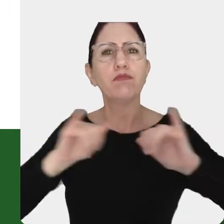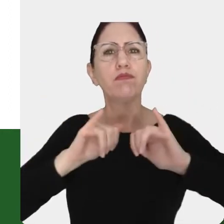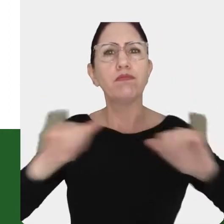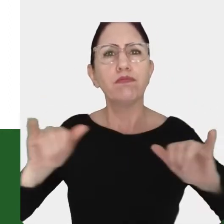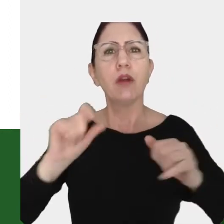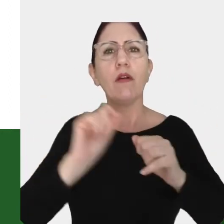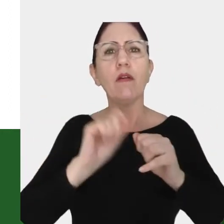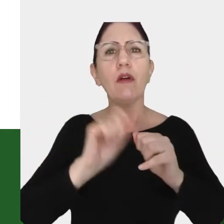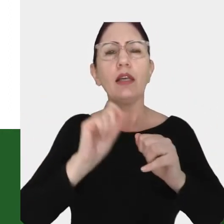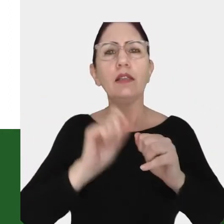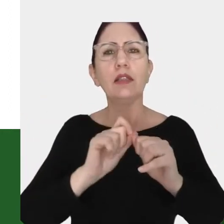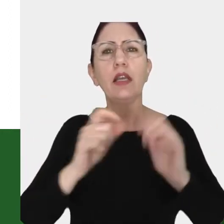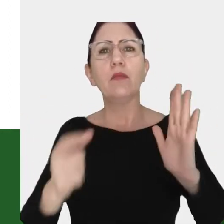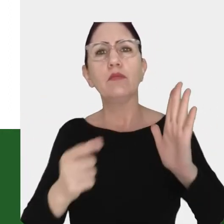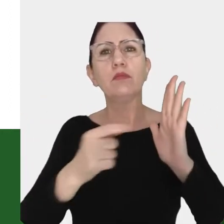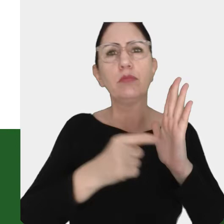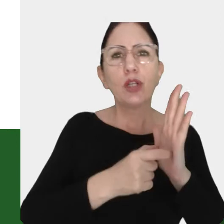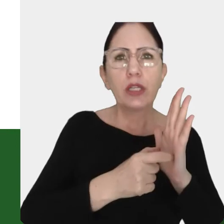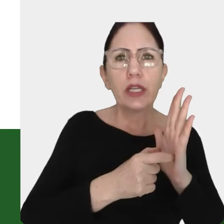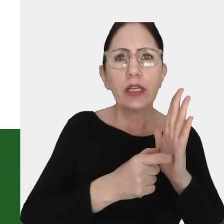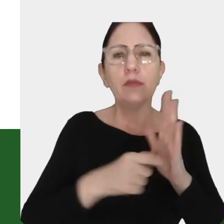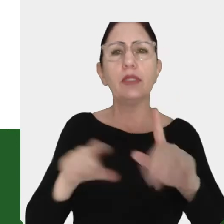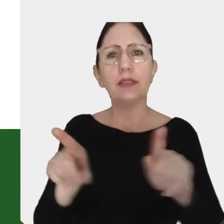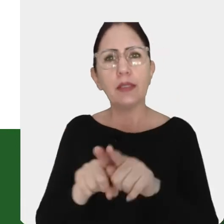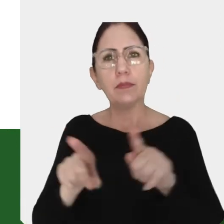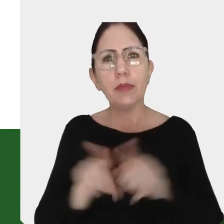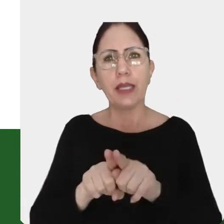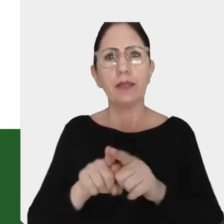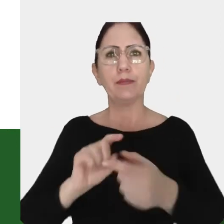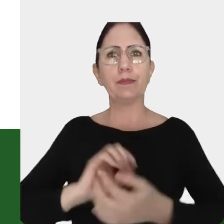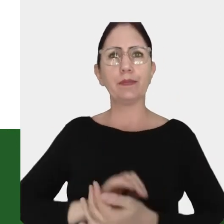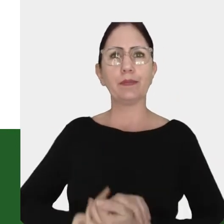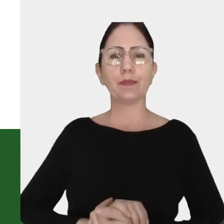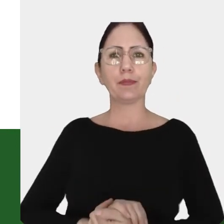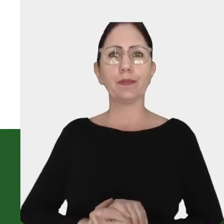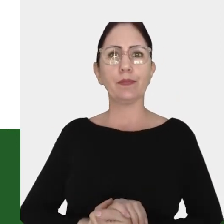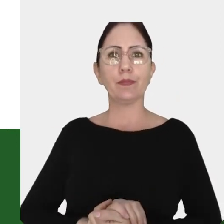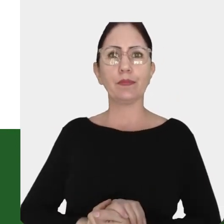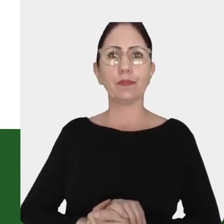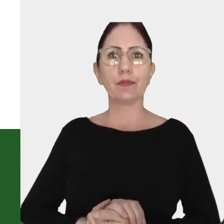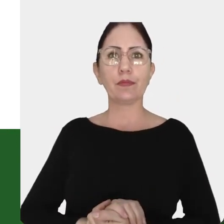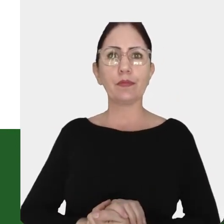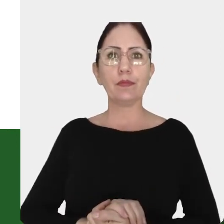toda a parte do sistema de informação para programar algo também.